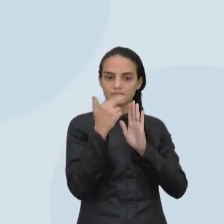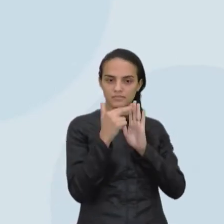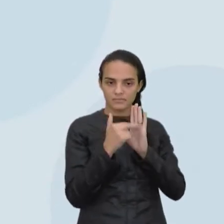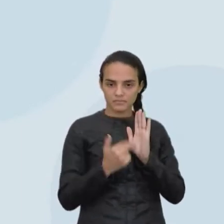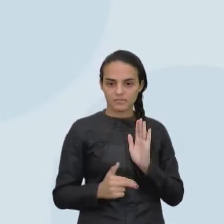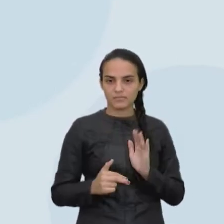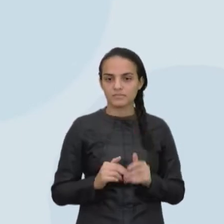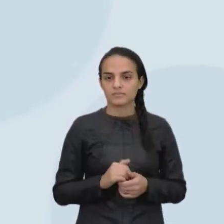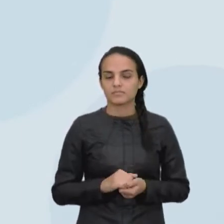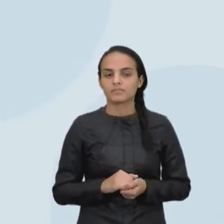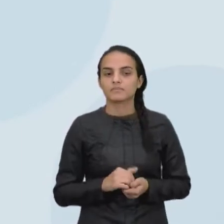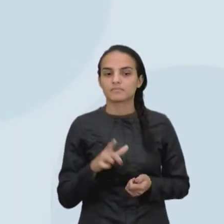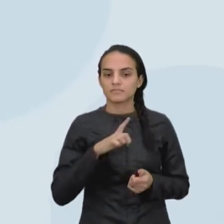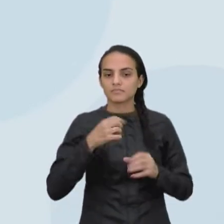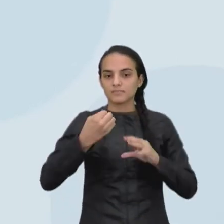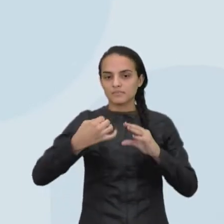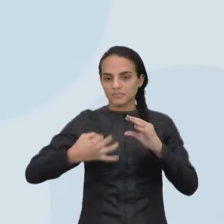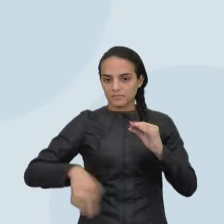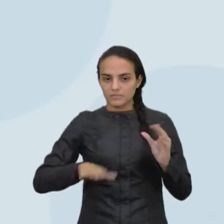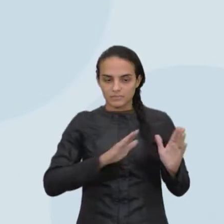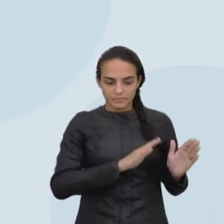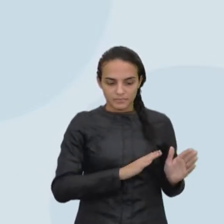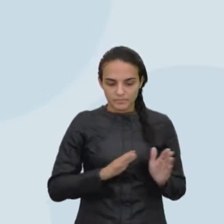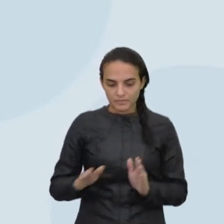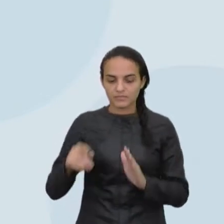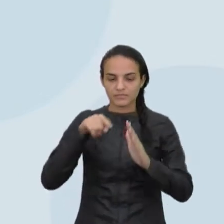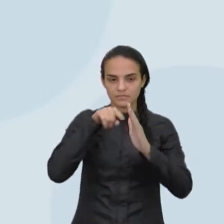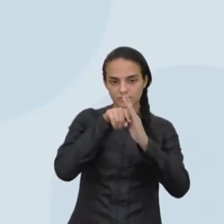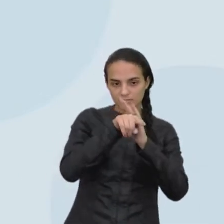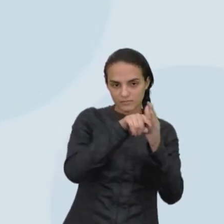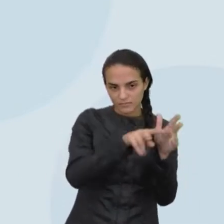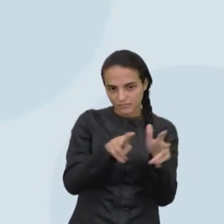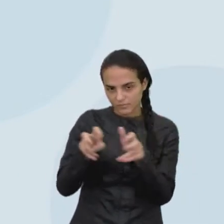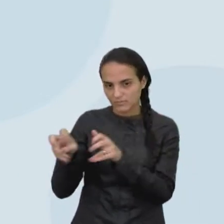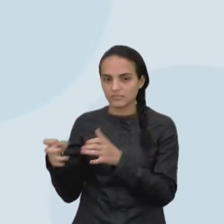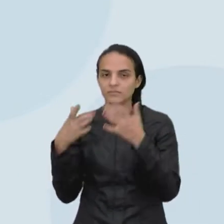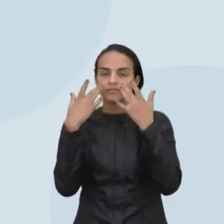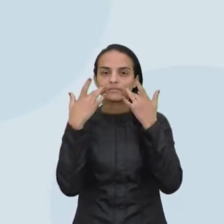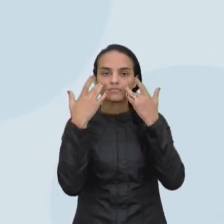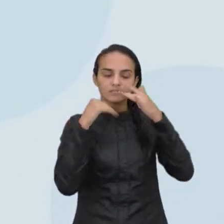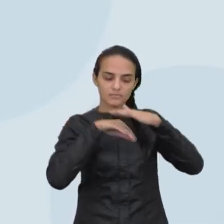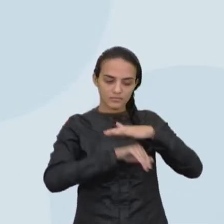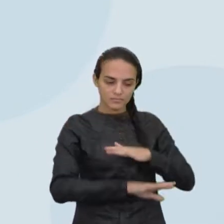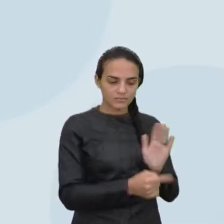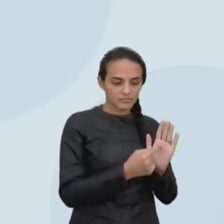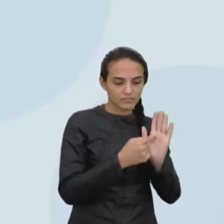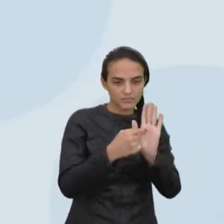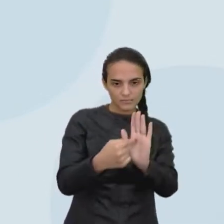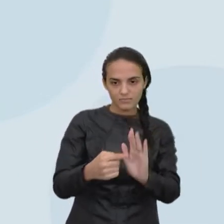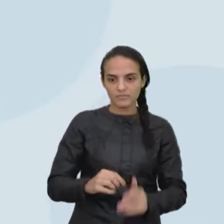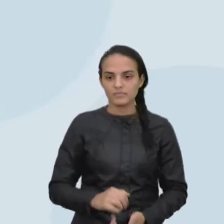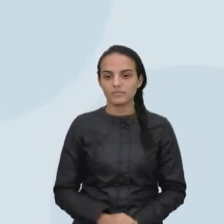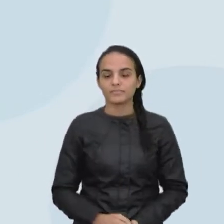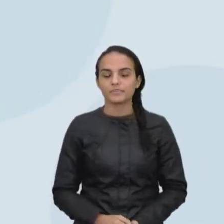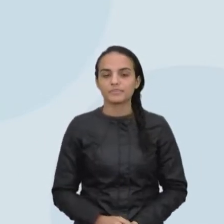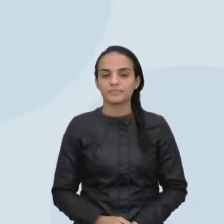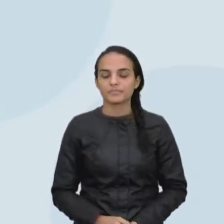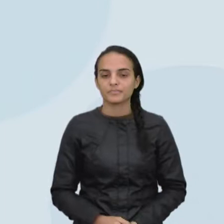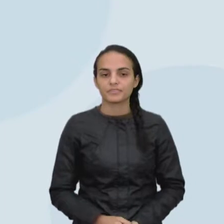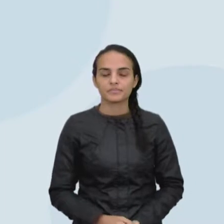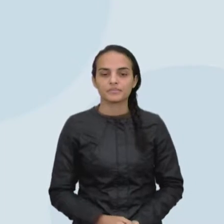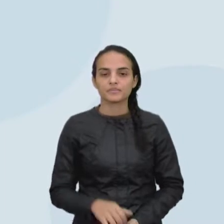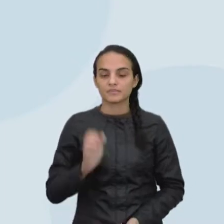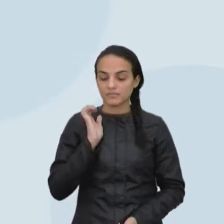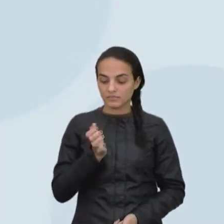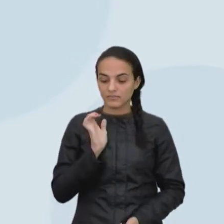descritiva. Tem como característica a organização, análise e apresentação dos dados. Então, a parte que a gente chama de